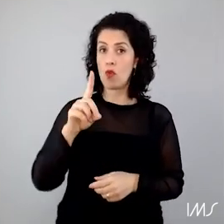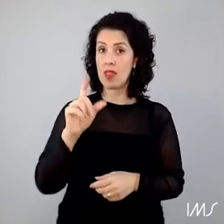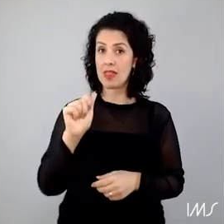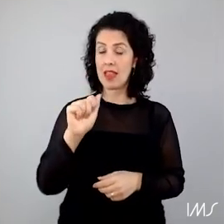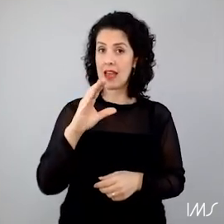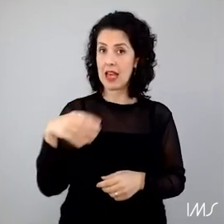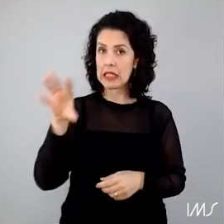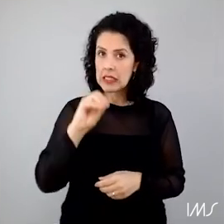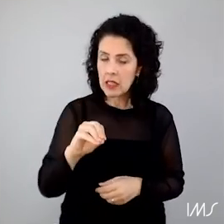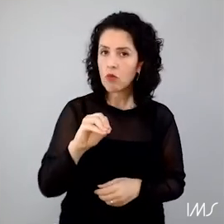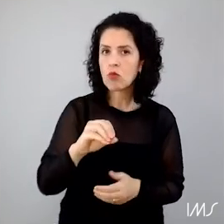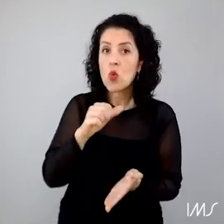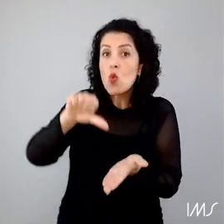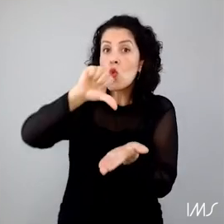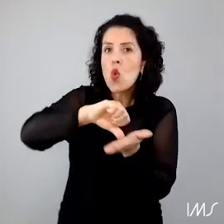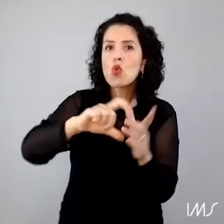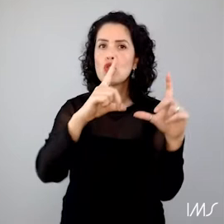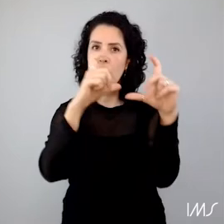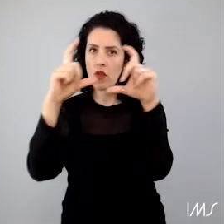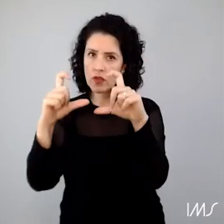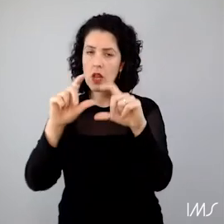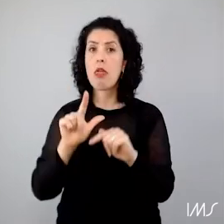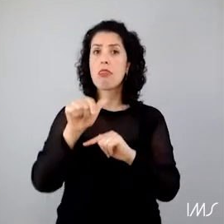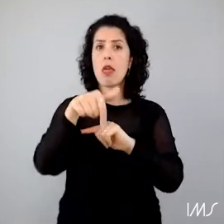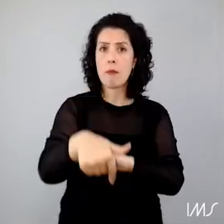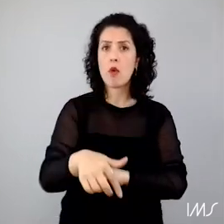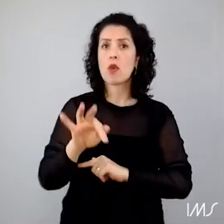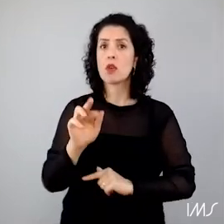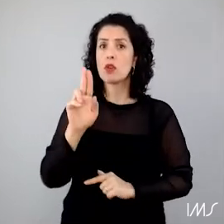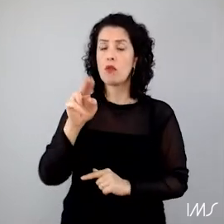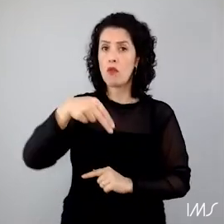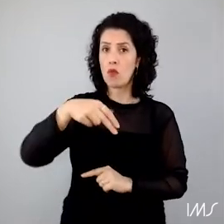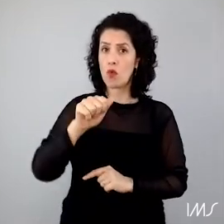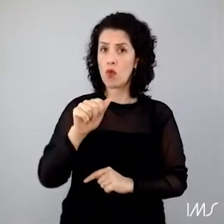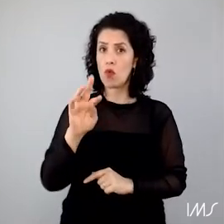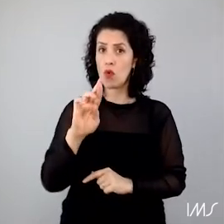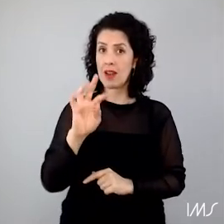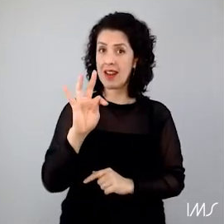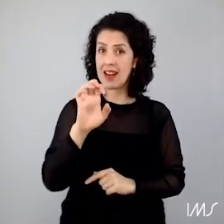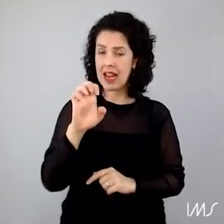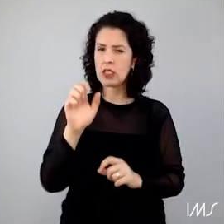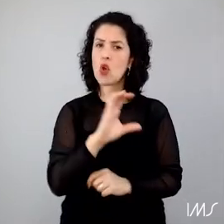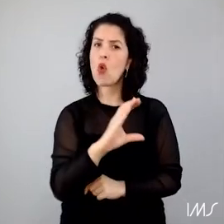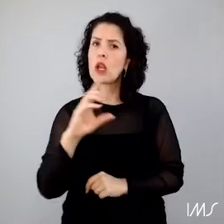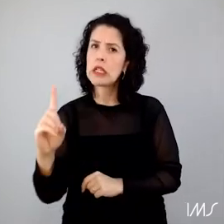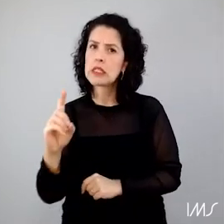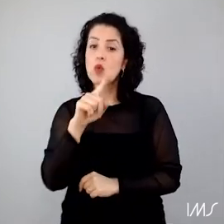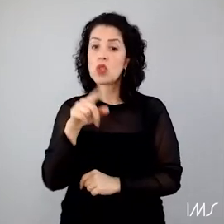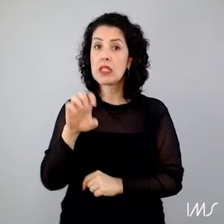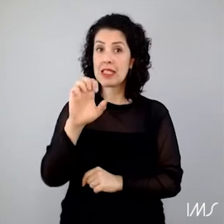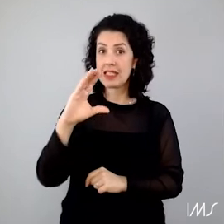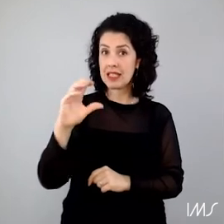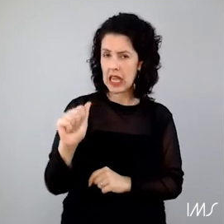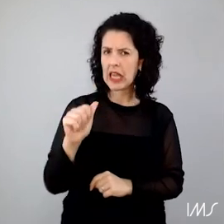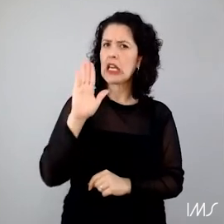de Fotografia da Funarte, inicialmente sob a coordenação de Zeca Araújo, e em